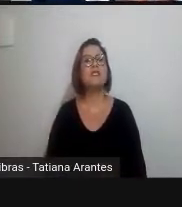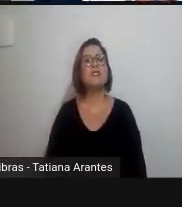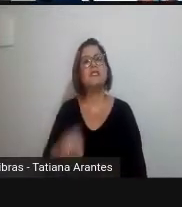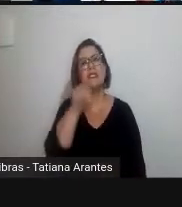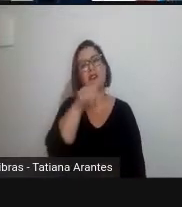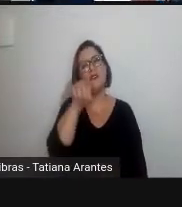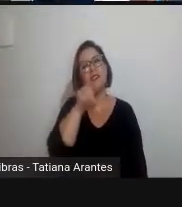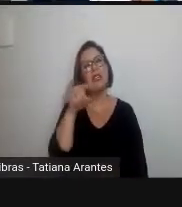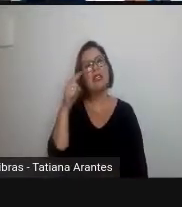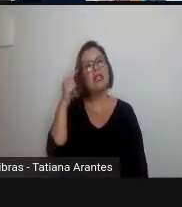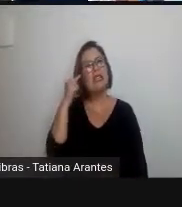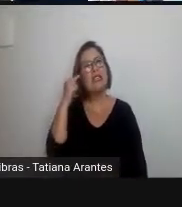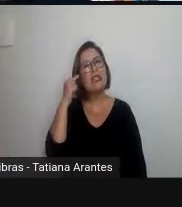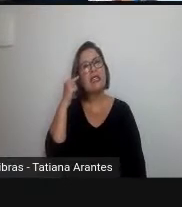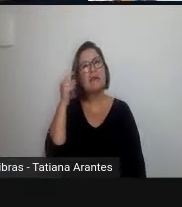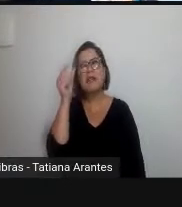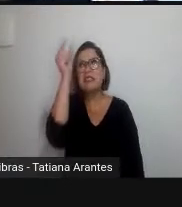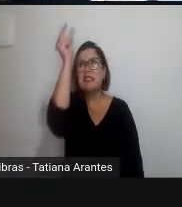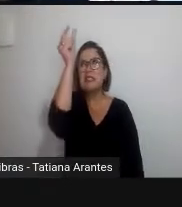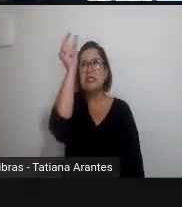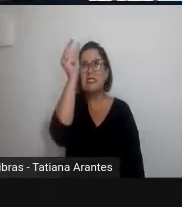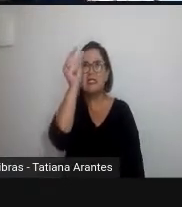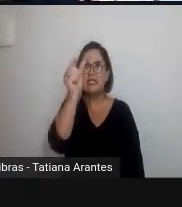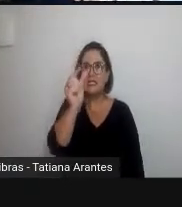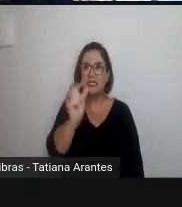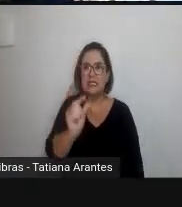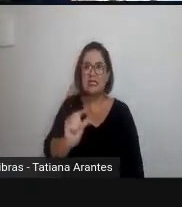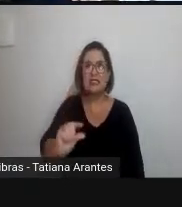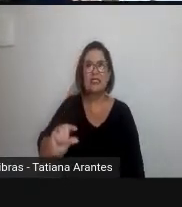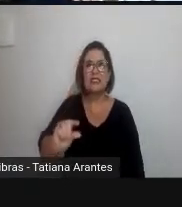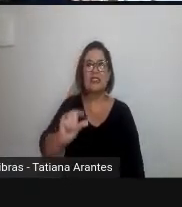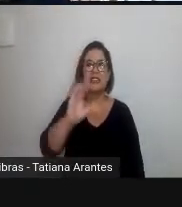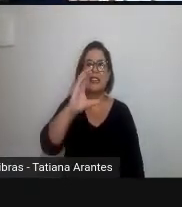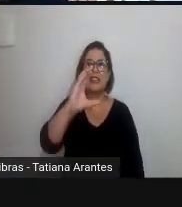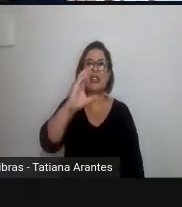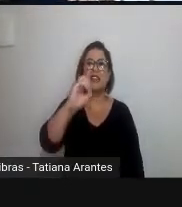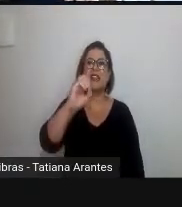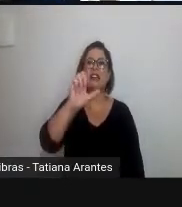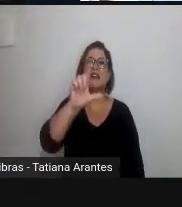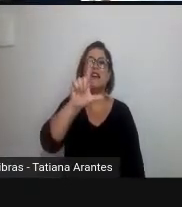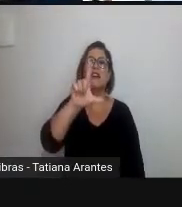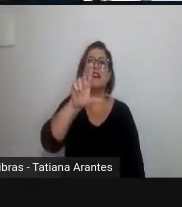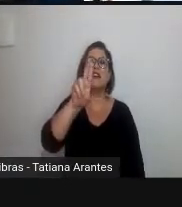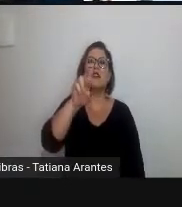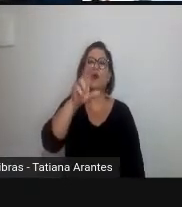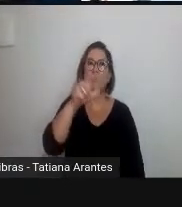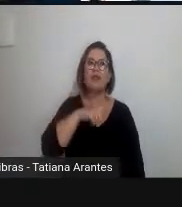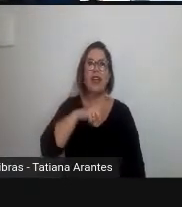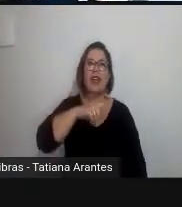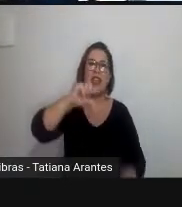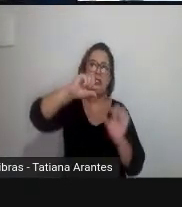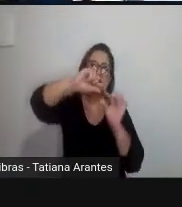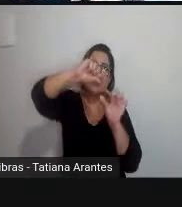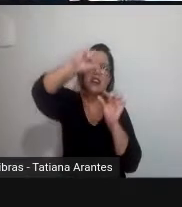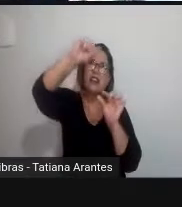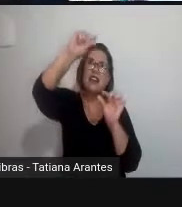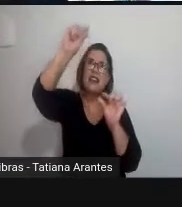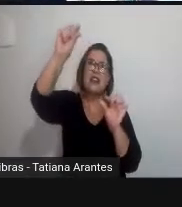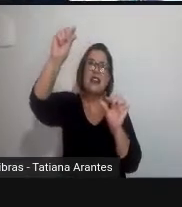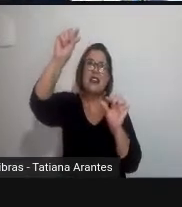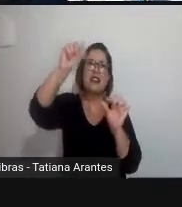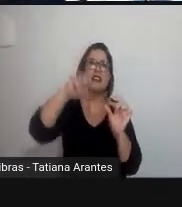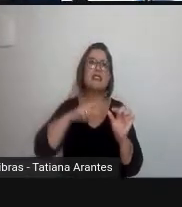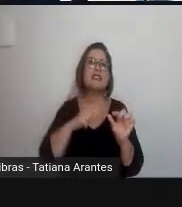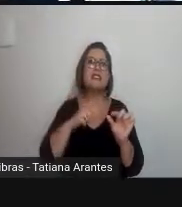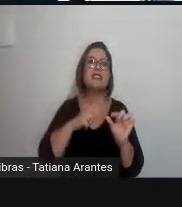Ao contrário do que pensamos, né, que a nossa coluna não é reta, né, a nossa coluna, ela possui